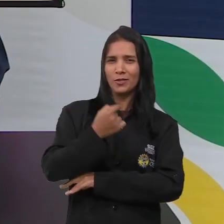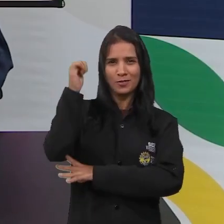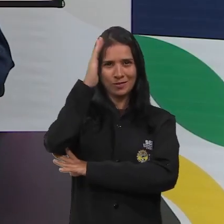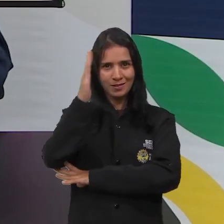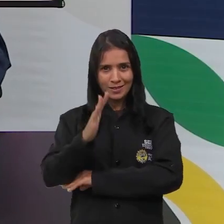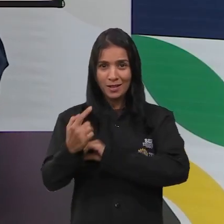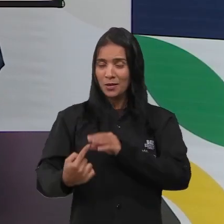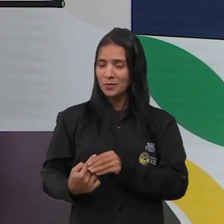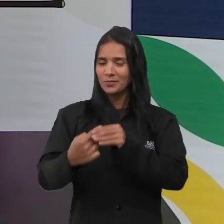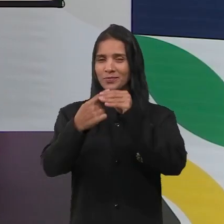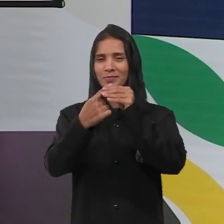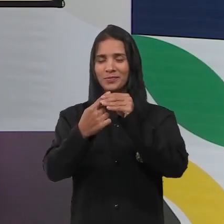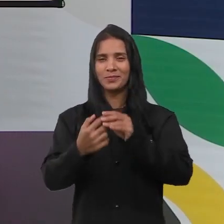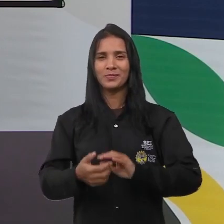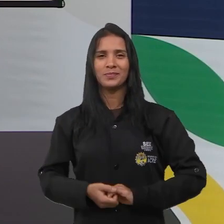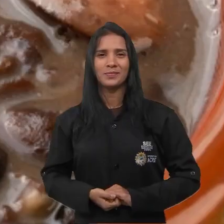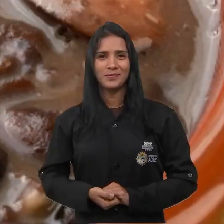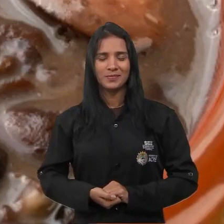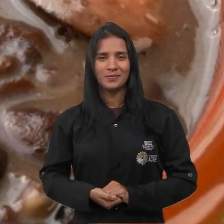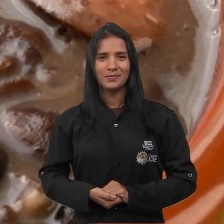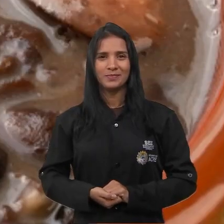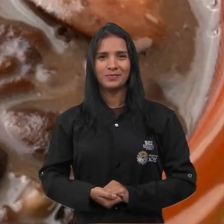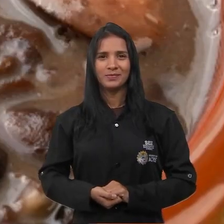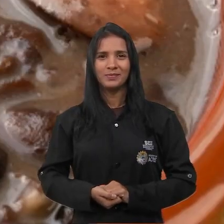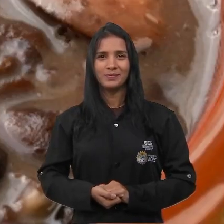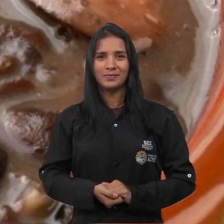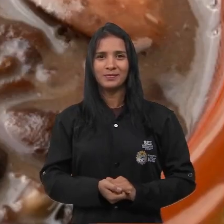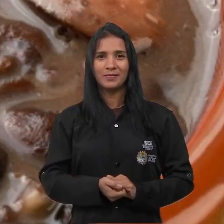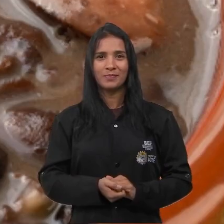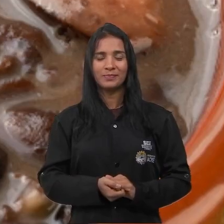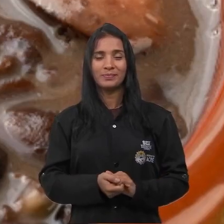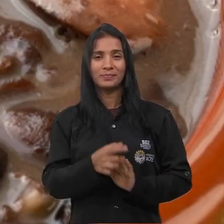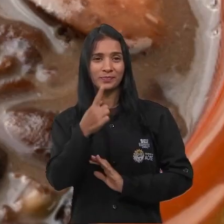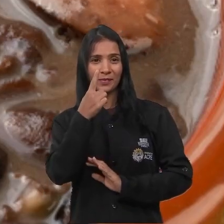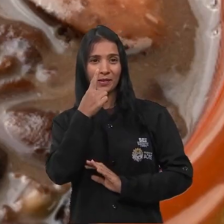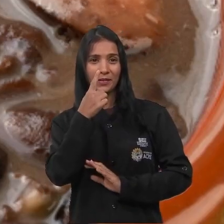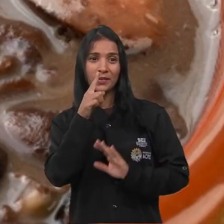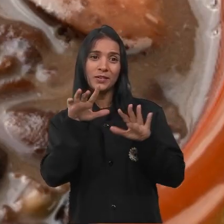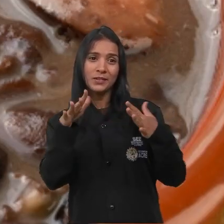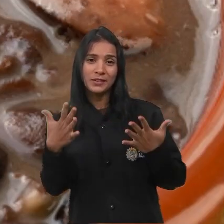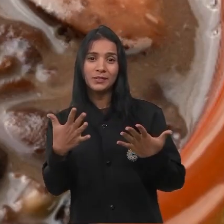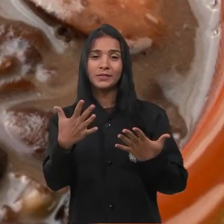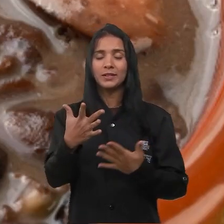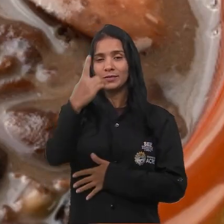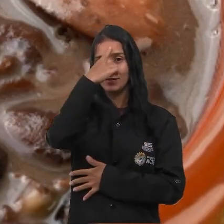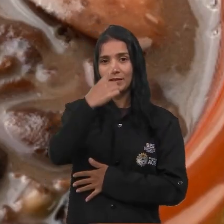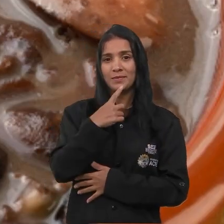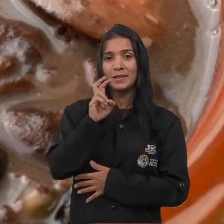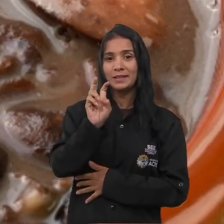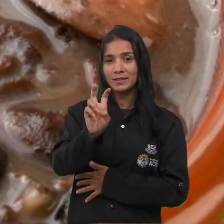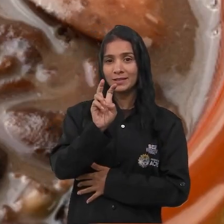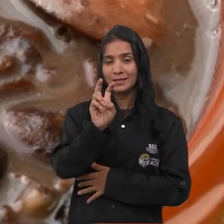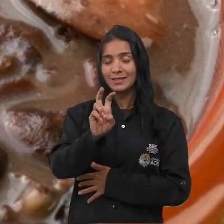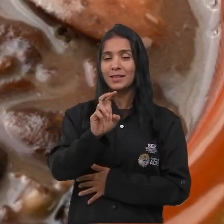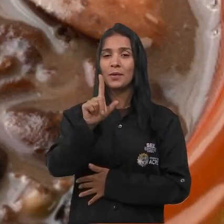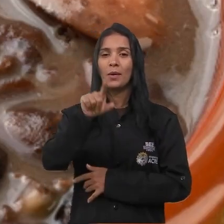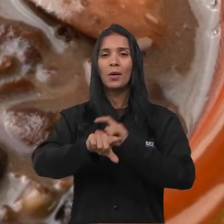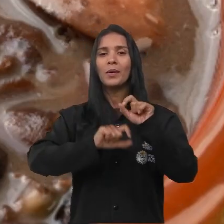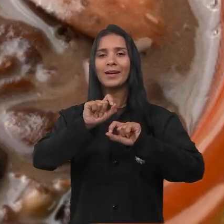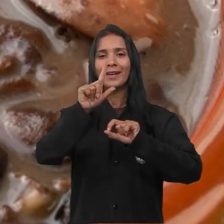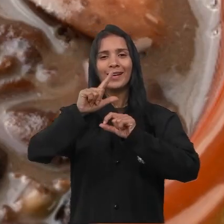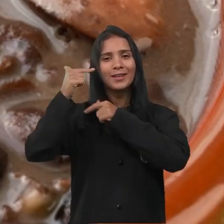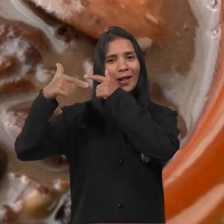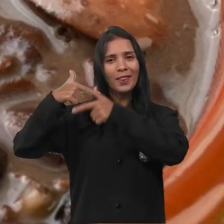igual, certo? Bem, pessoal, aqui eu trouxe na imagem 5 a tradicional feijoada.